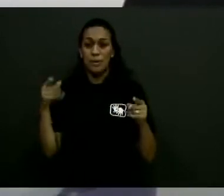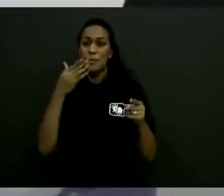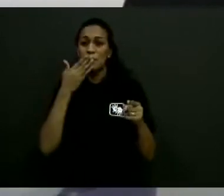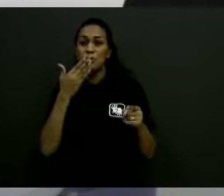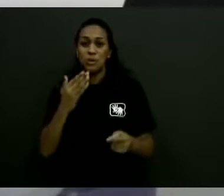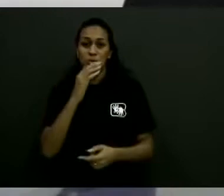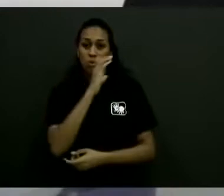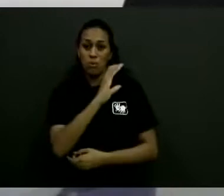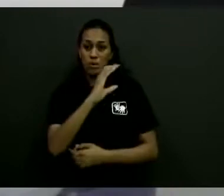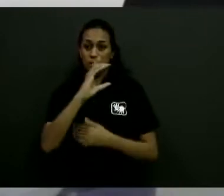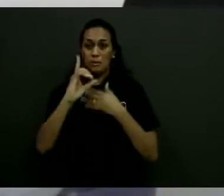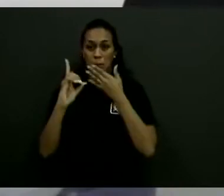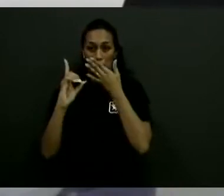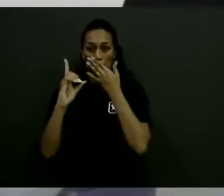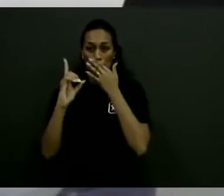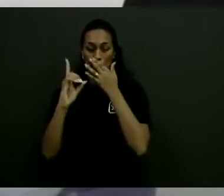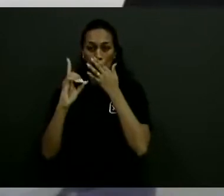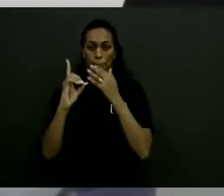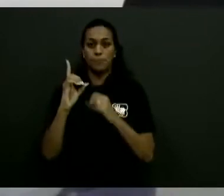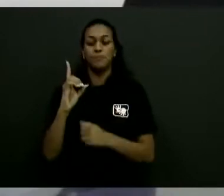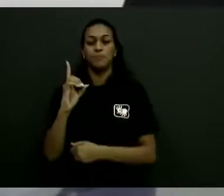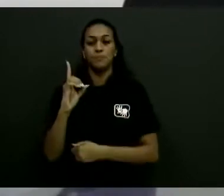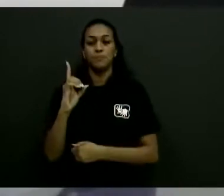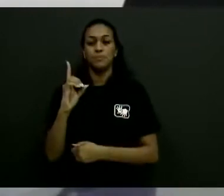nosso coordenador aqui do